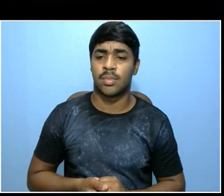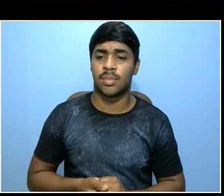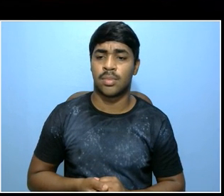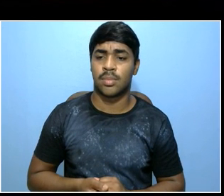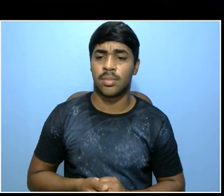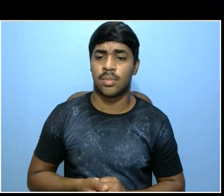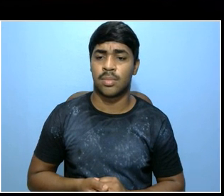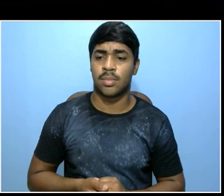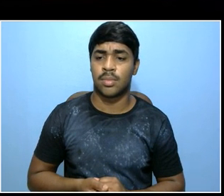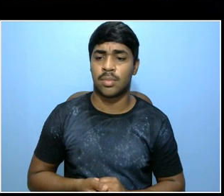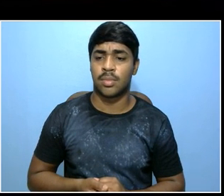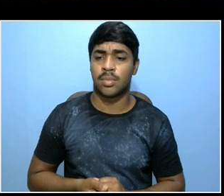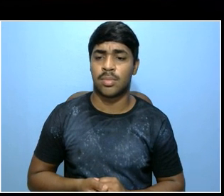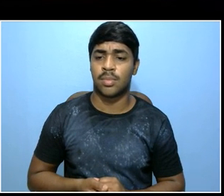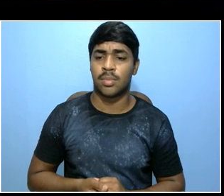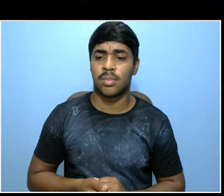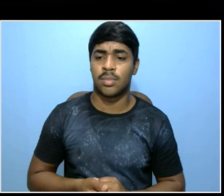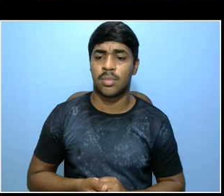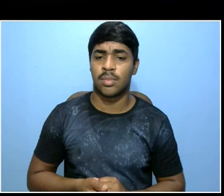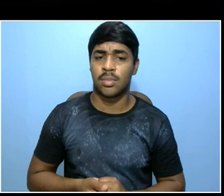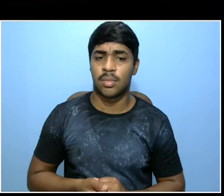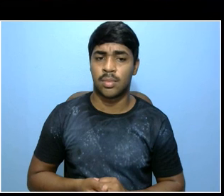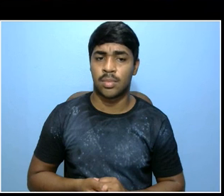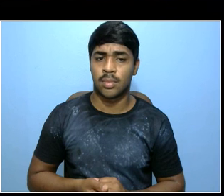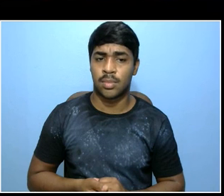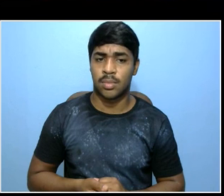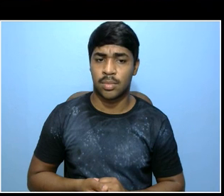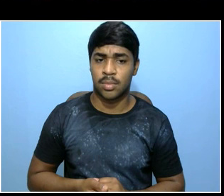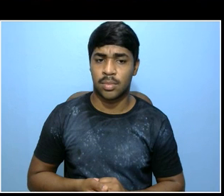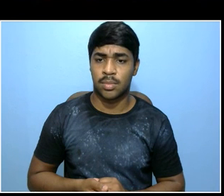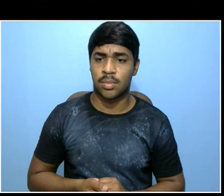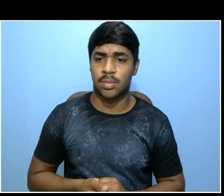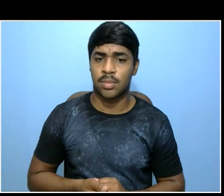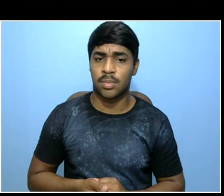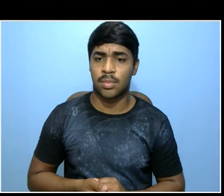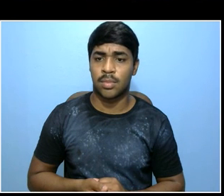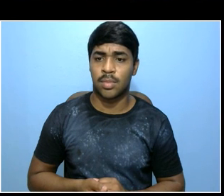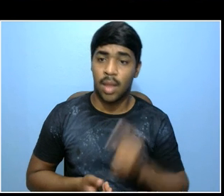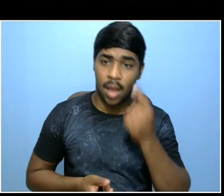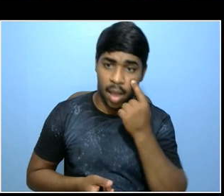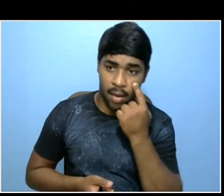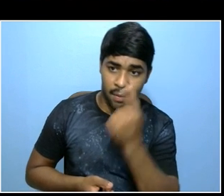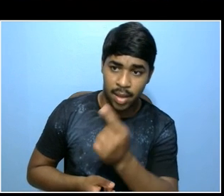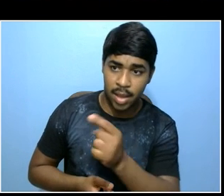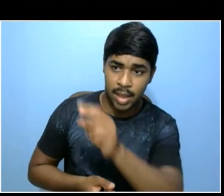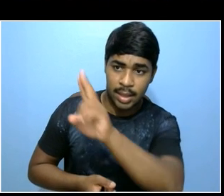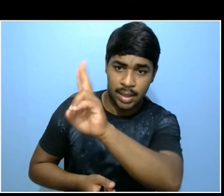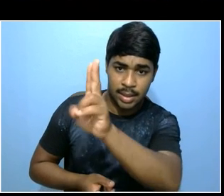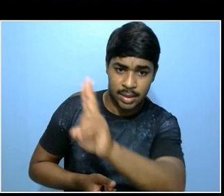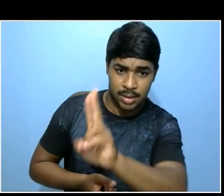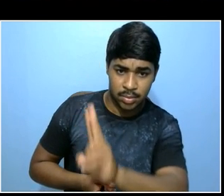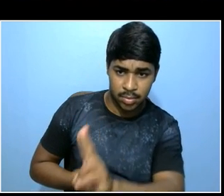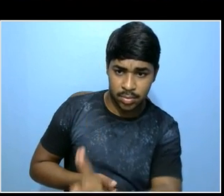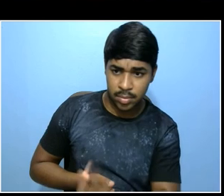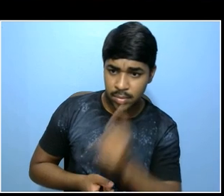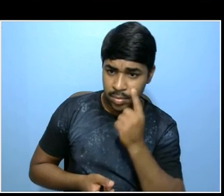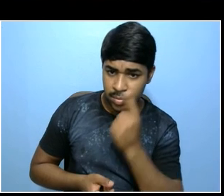glândulas vesiculosas, né, e as glândulas bulbouretrais. Então, vamos ver aqui na figura, ó, esses nomes que eu